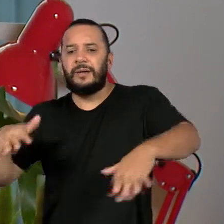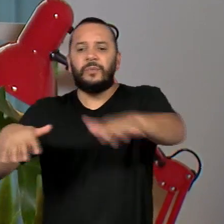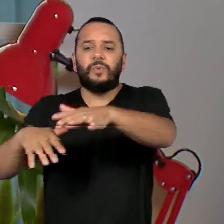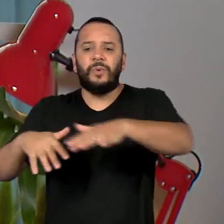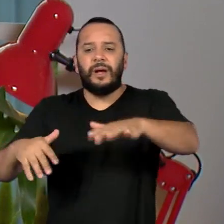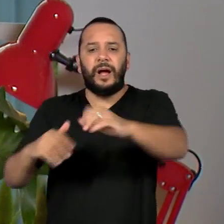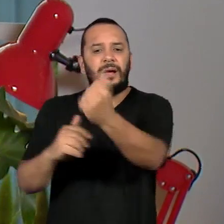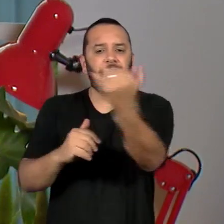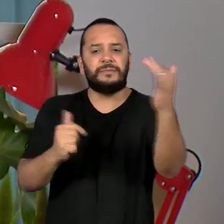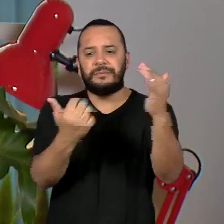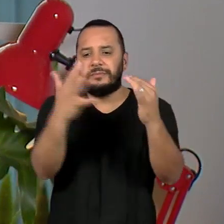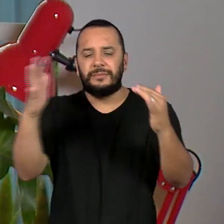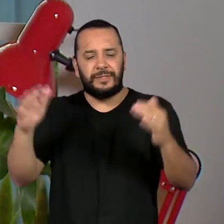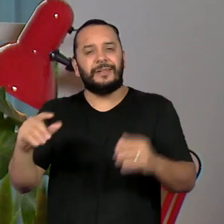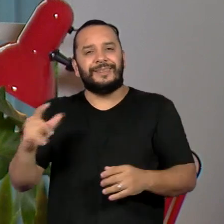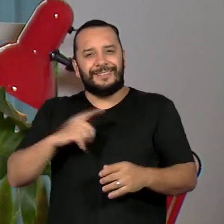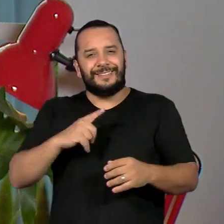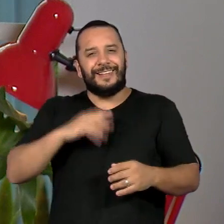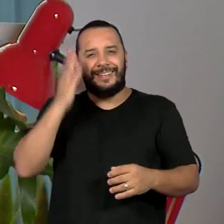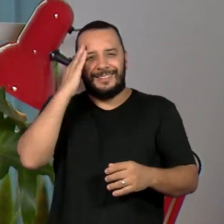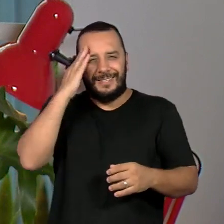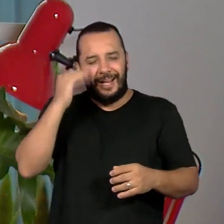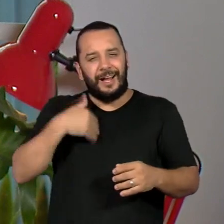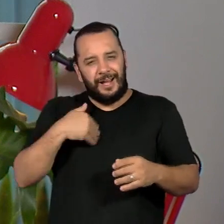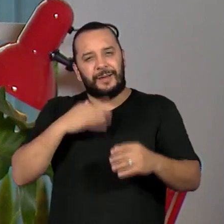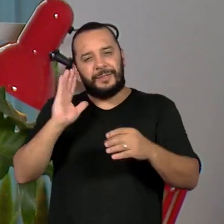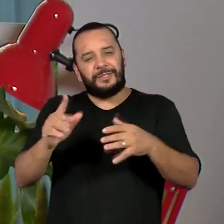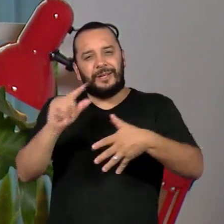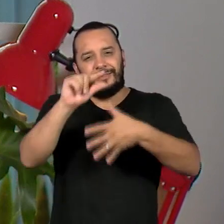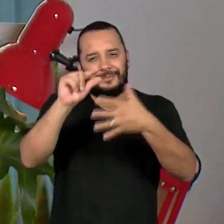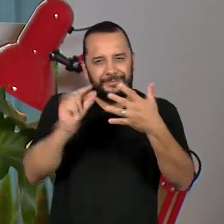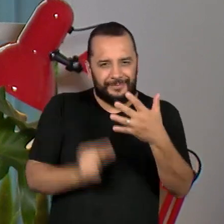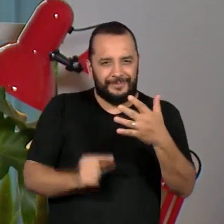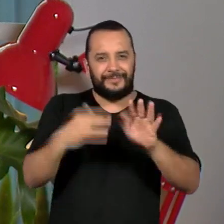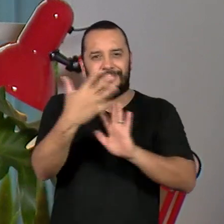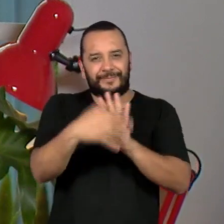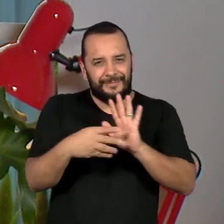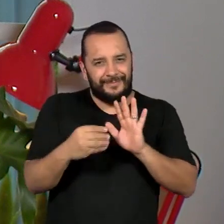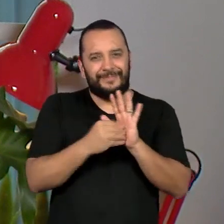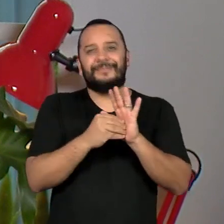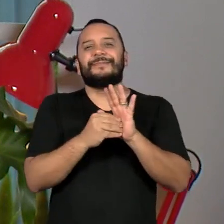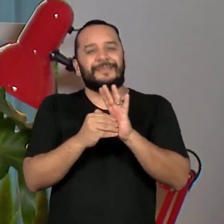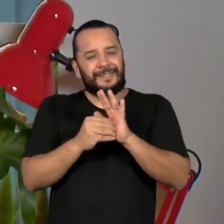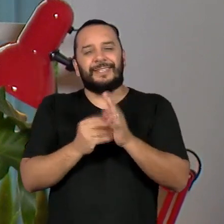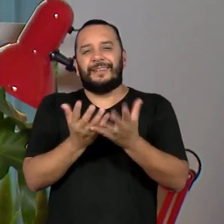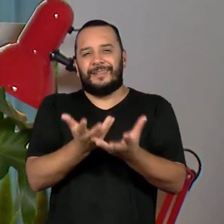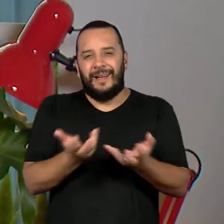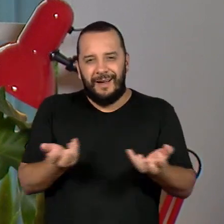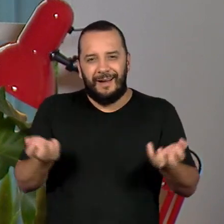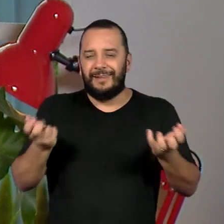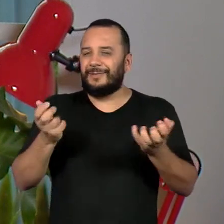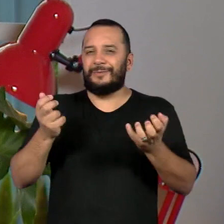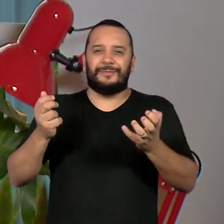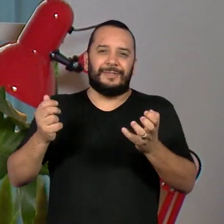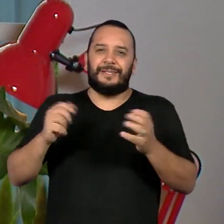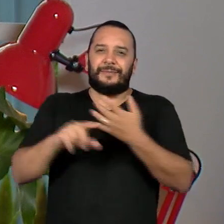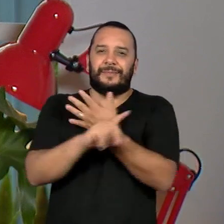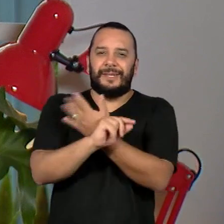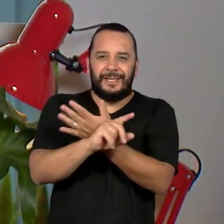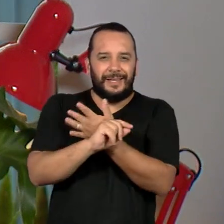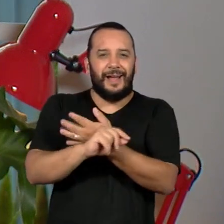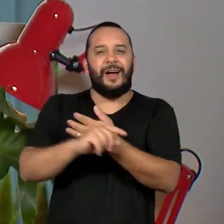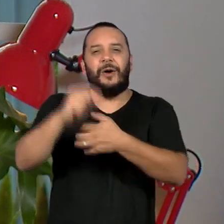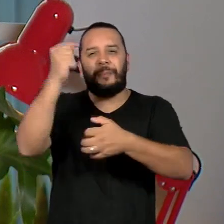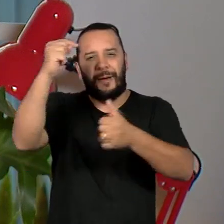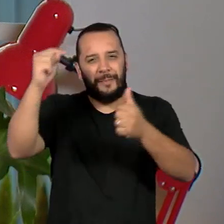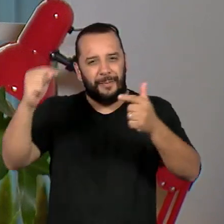de biomas, que são talvez mais conhecidos do público em geral, que são a Amazônia, Mata Atlântico, Cerrado, Caatinga, Pantanal e a Zona Costeira Marinha. Tudo isso